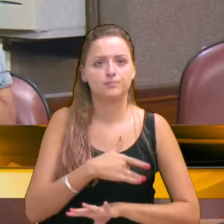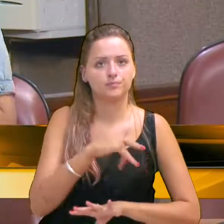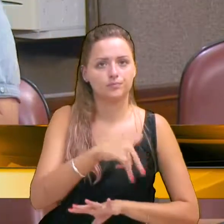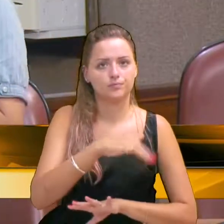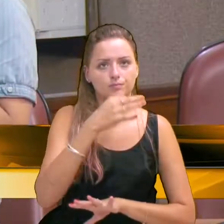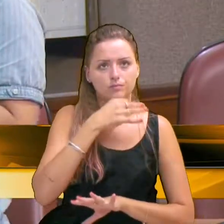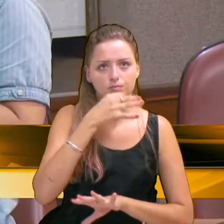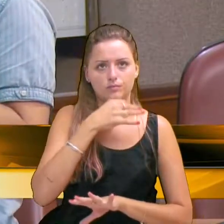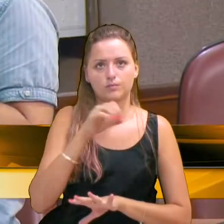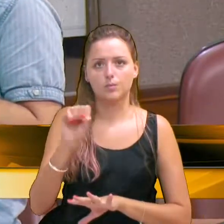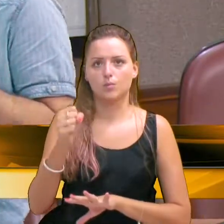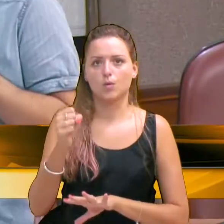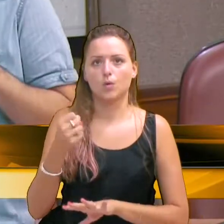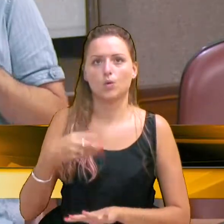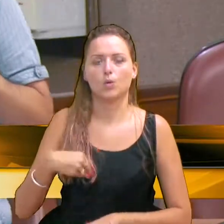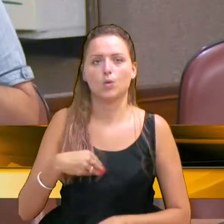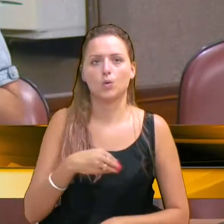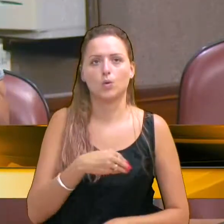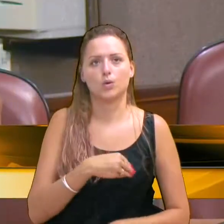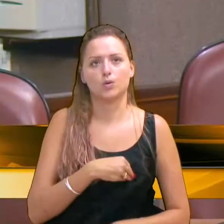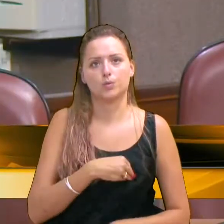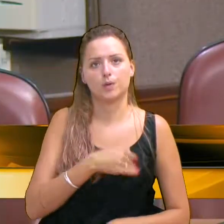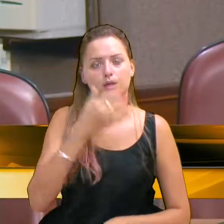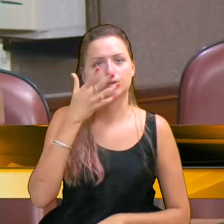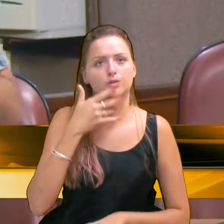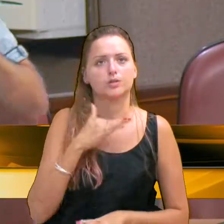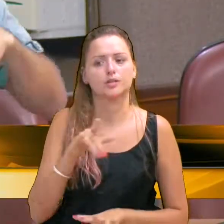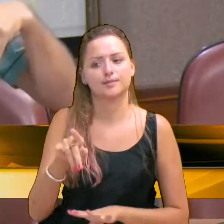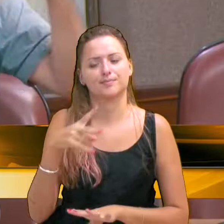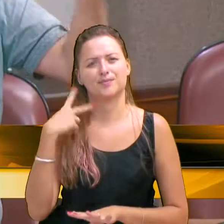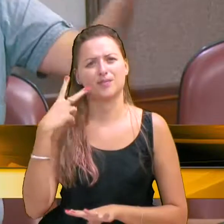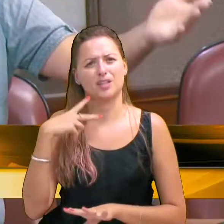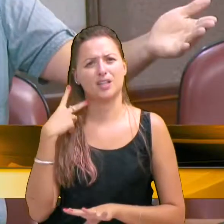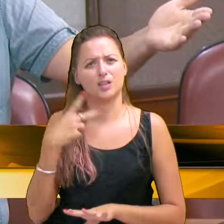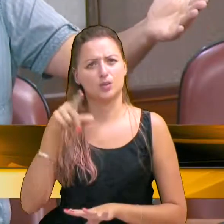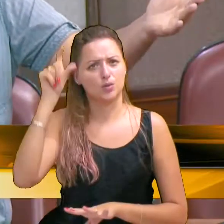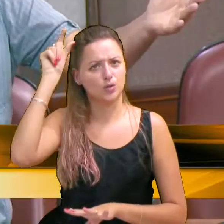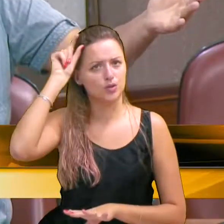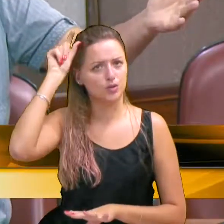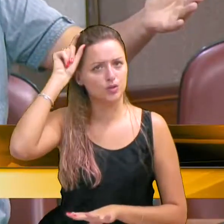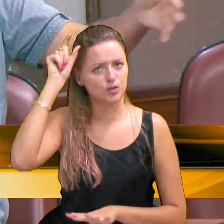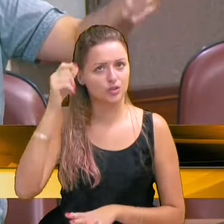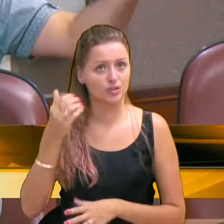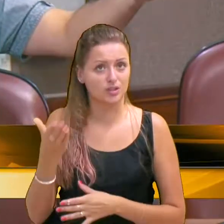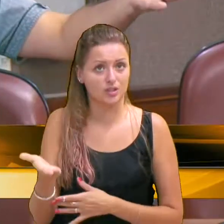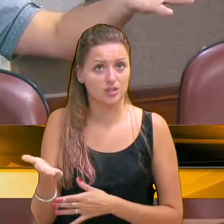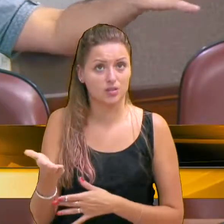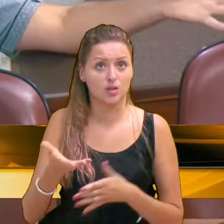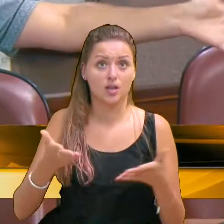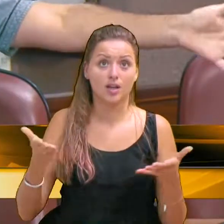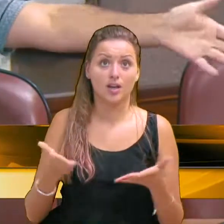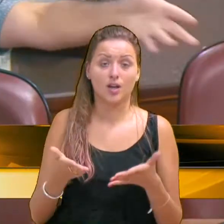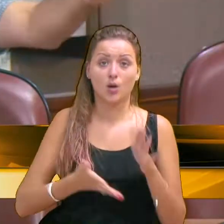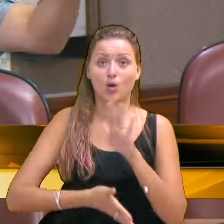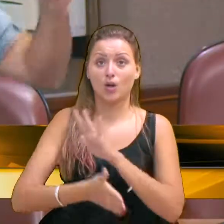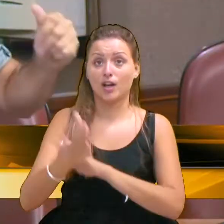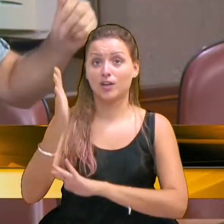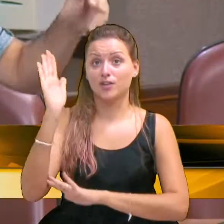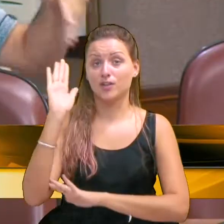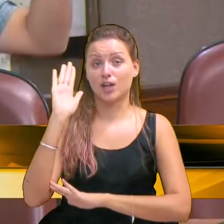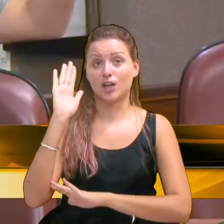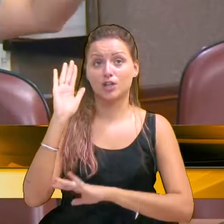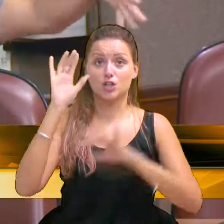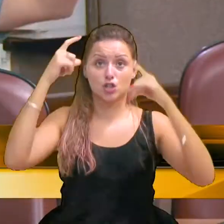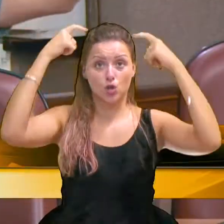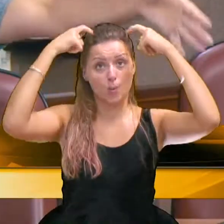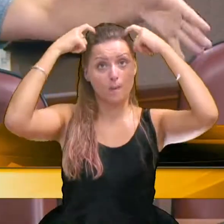Sul. 8 pediatras faltando. Vereadores, o vereador Chico Guerra está na Disney, não vem nenhuma sessão representativa.